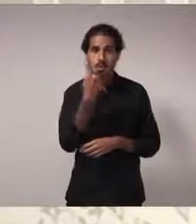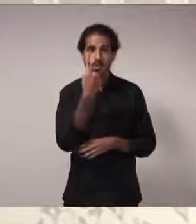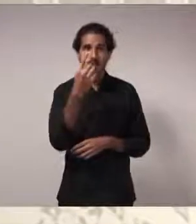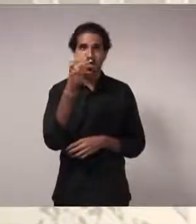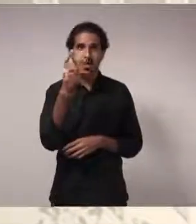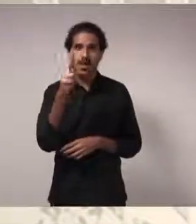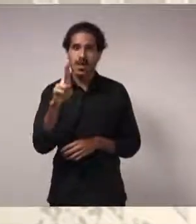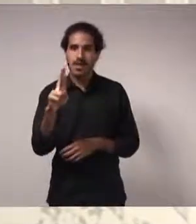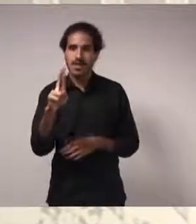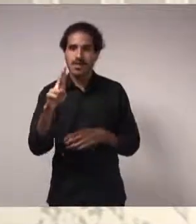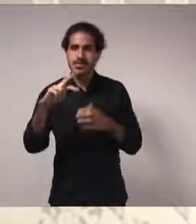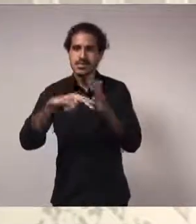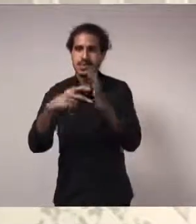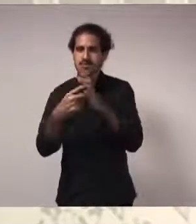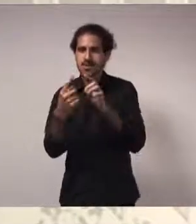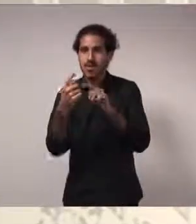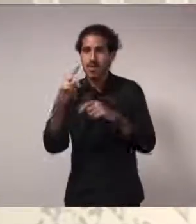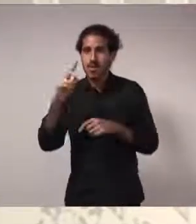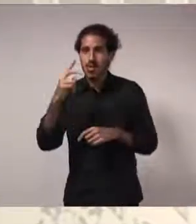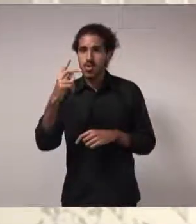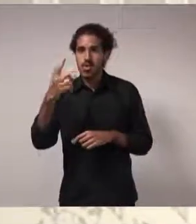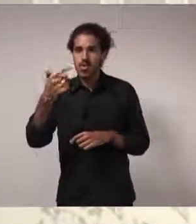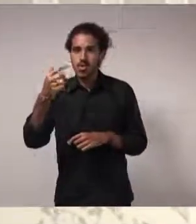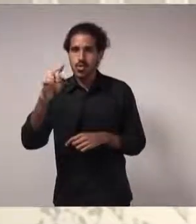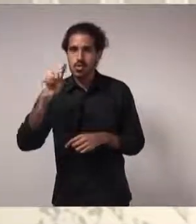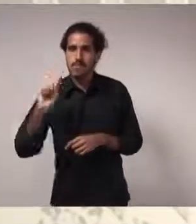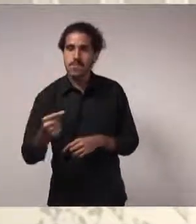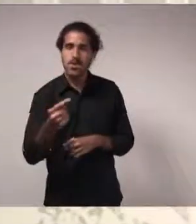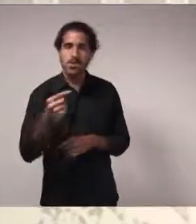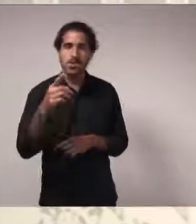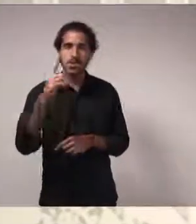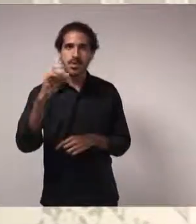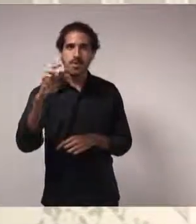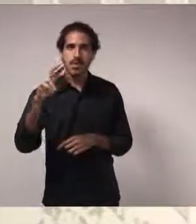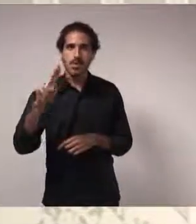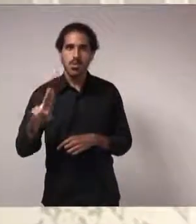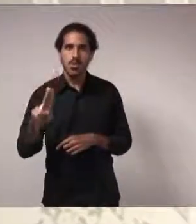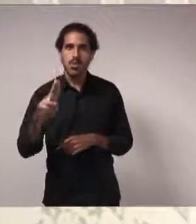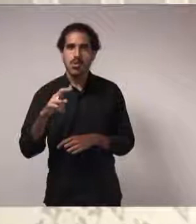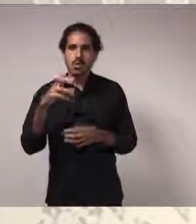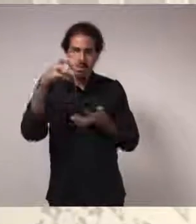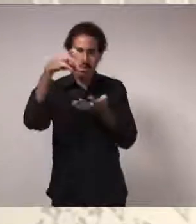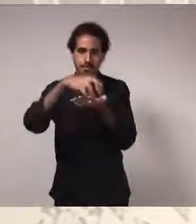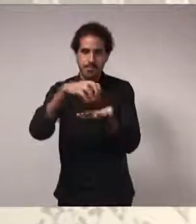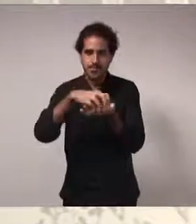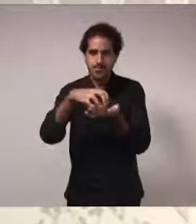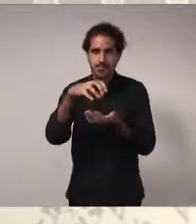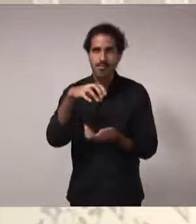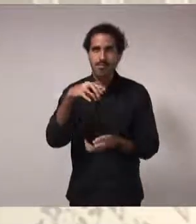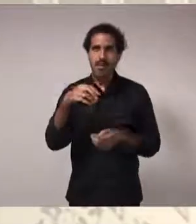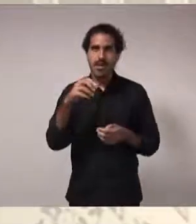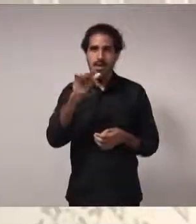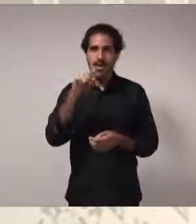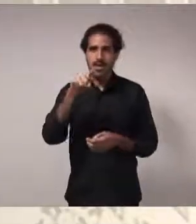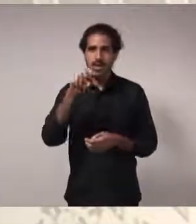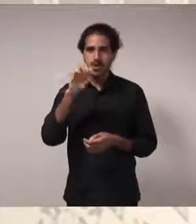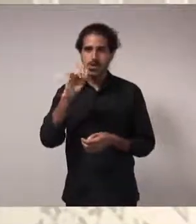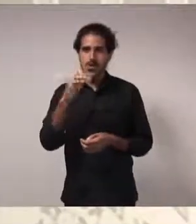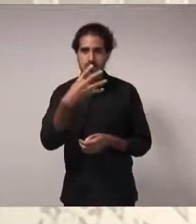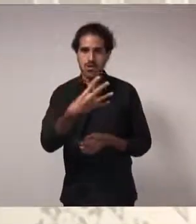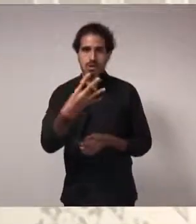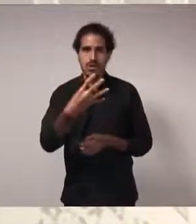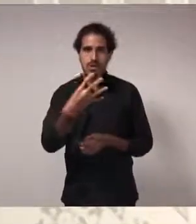são 12.000 BTUs. Nas nossas centrais, por exemplo, do anexo 4, que a gente já adquiriu